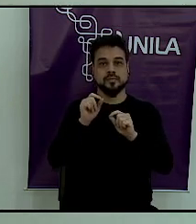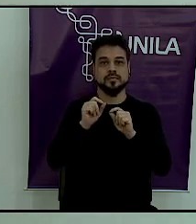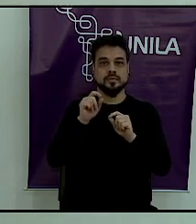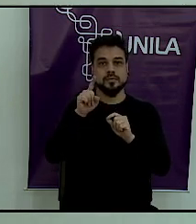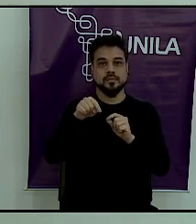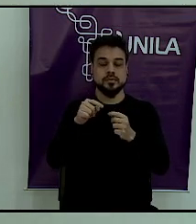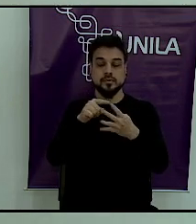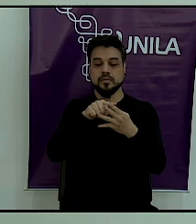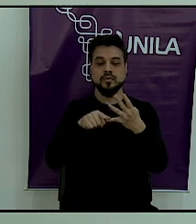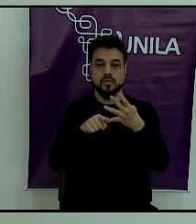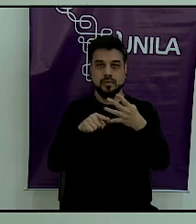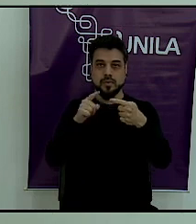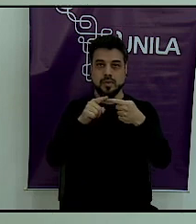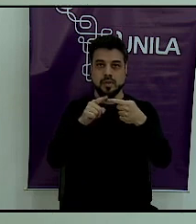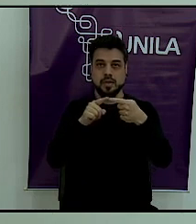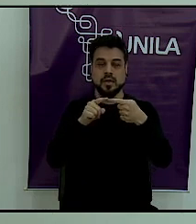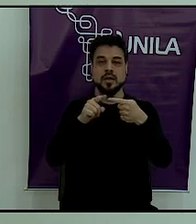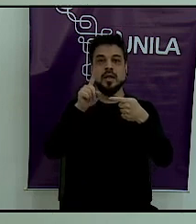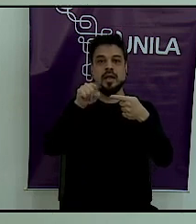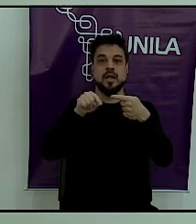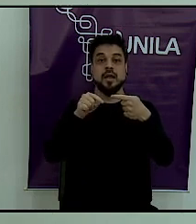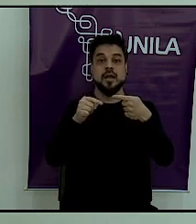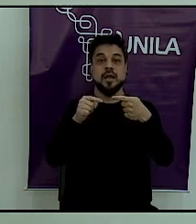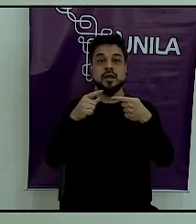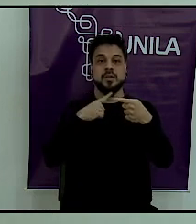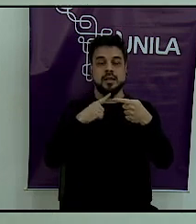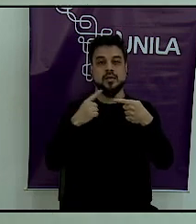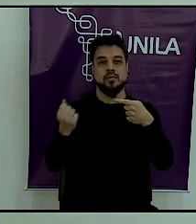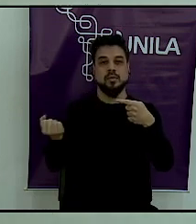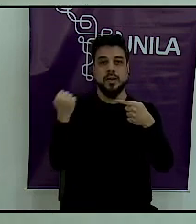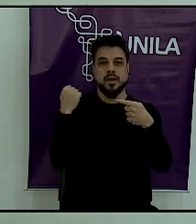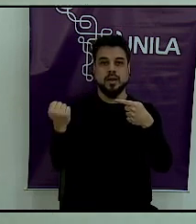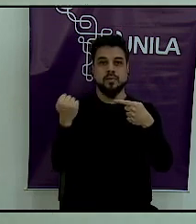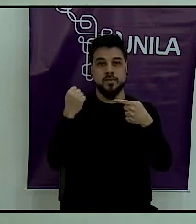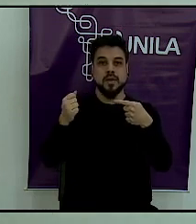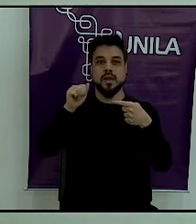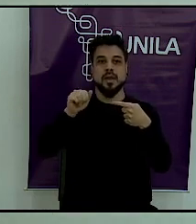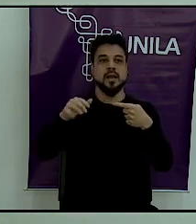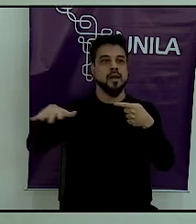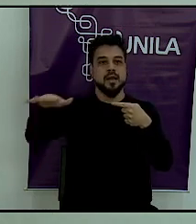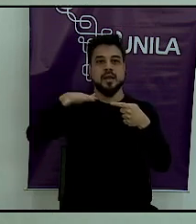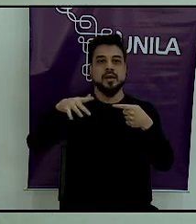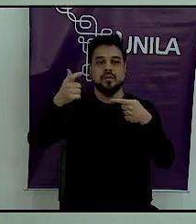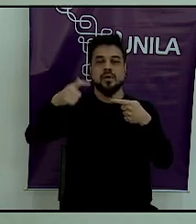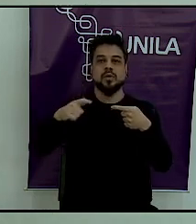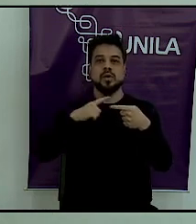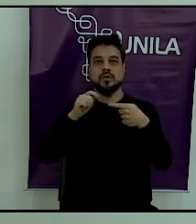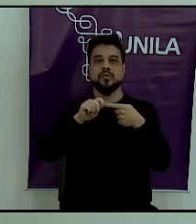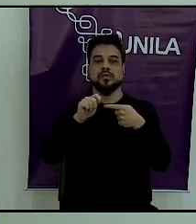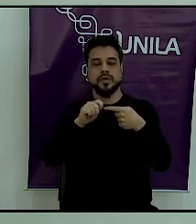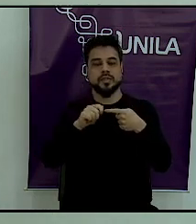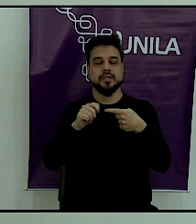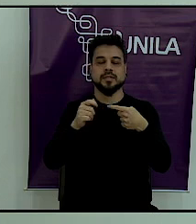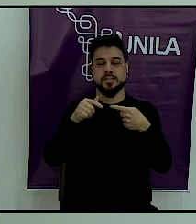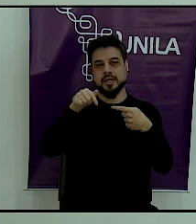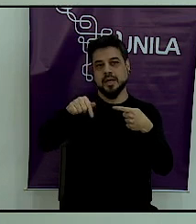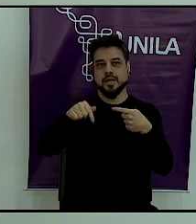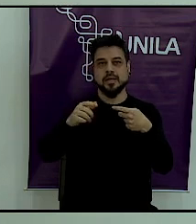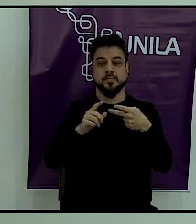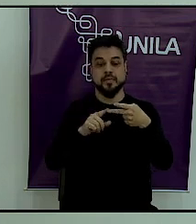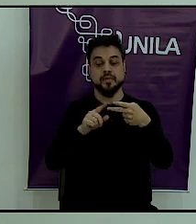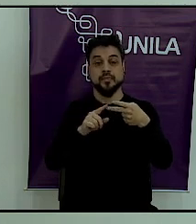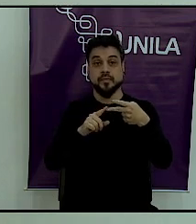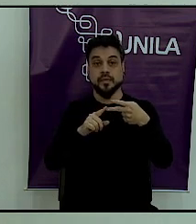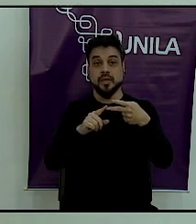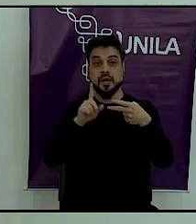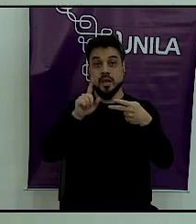4 coisas. Primeiro, aquisição de uma academia ao ar livre aqui para o campus Integração, né? Aquelas academias ao ar livre. Segundo, a compra de